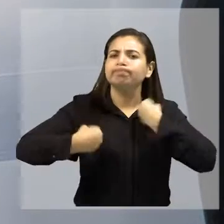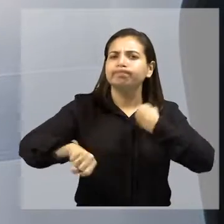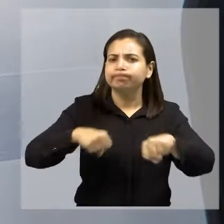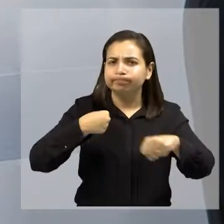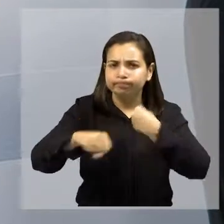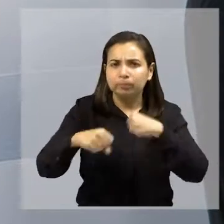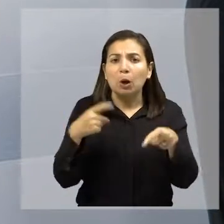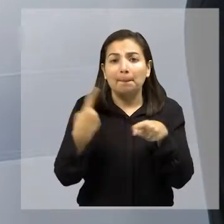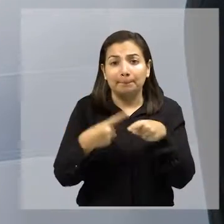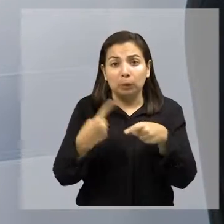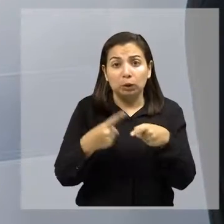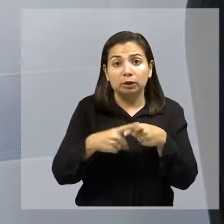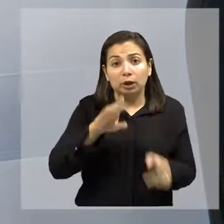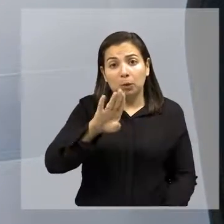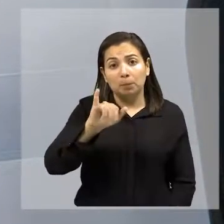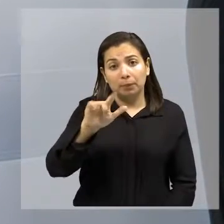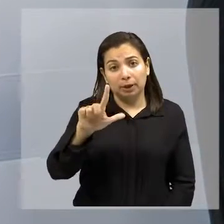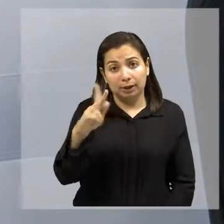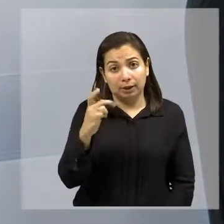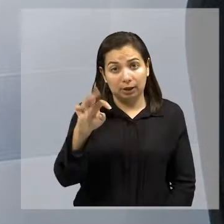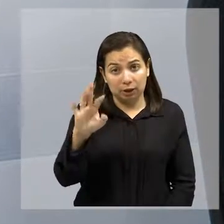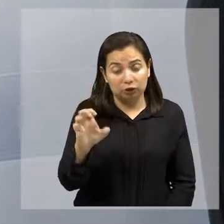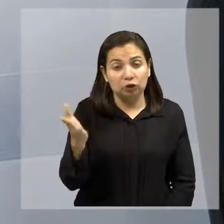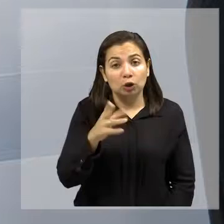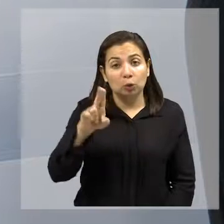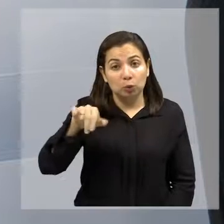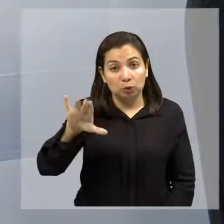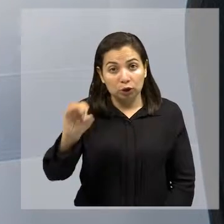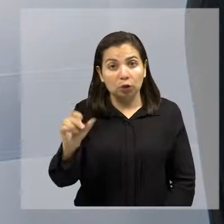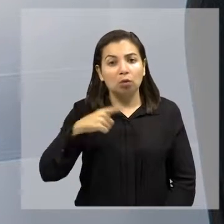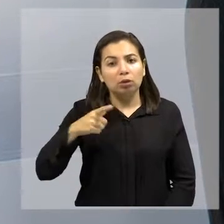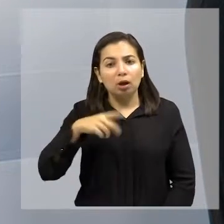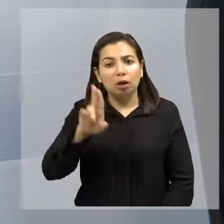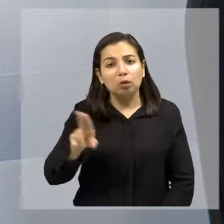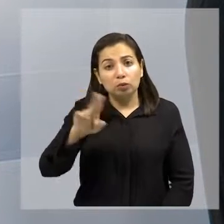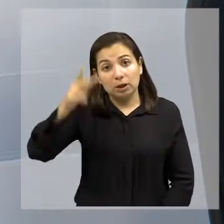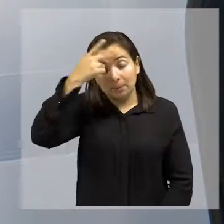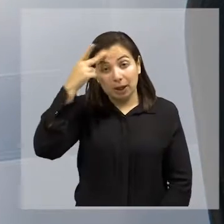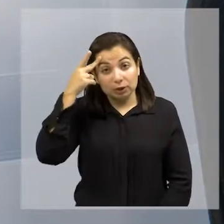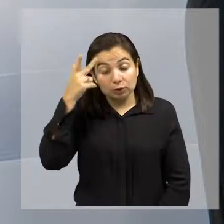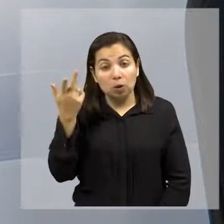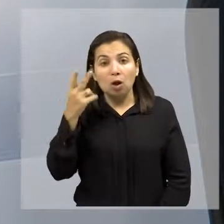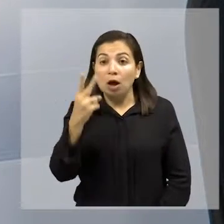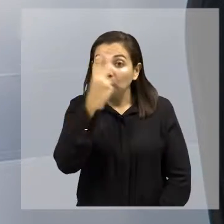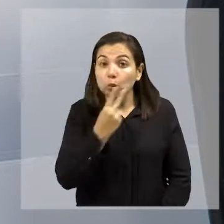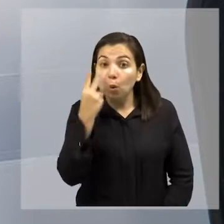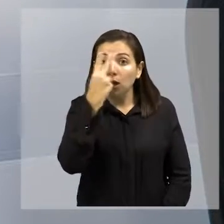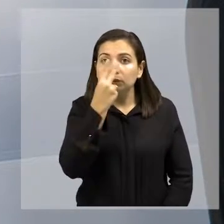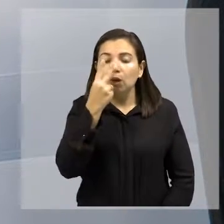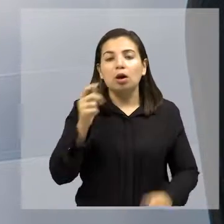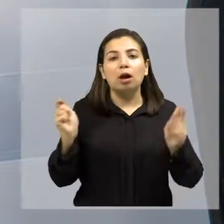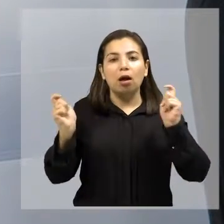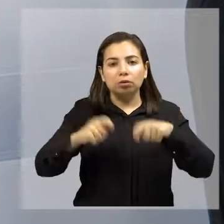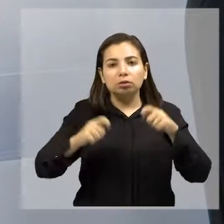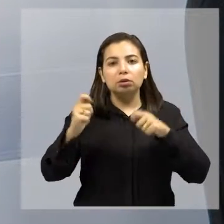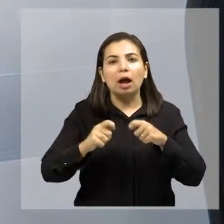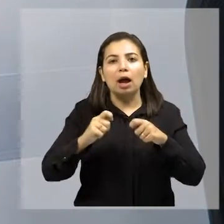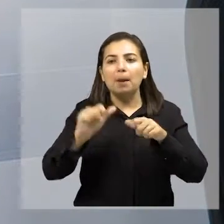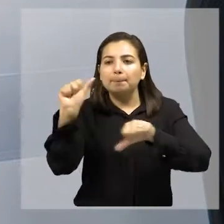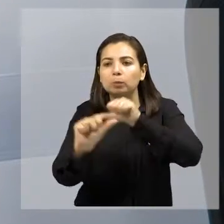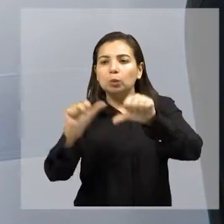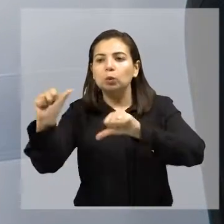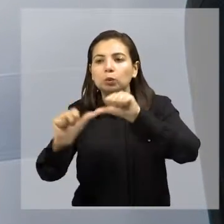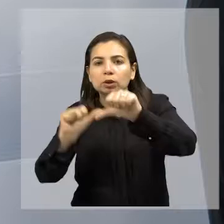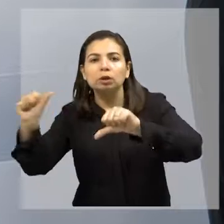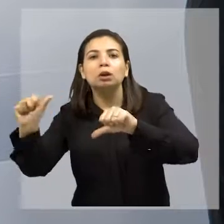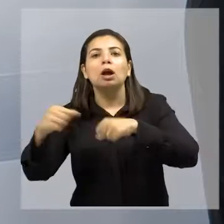debate. O bilhete único possibilita ao usuário do transporte coletivo que num prazo de 2 horas ele possa migrar de um ônibus para